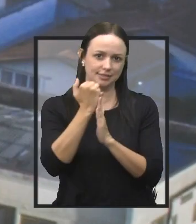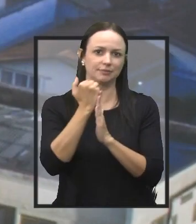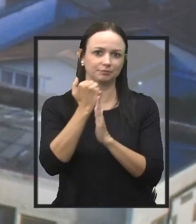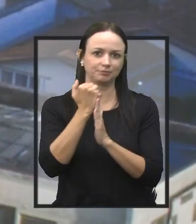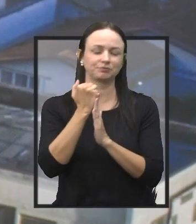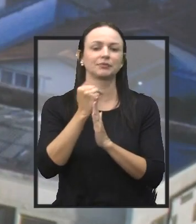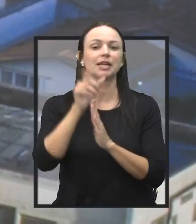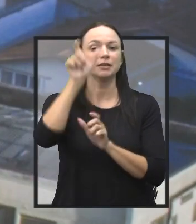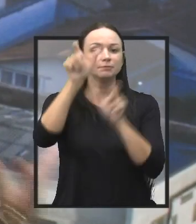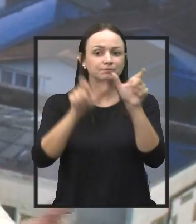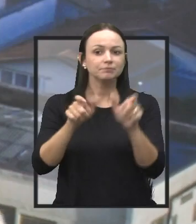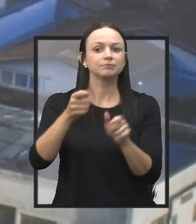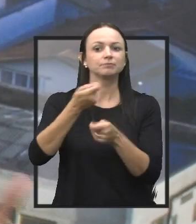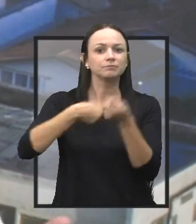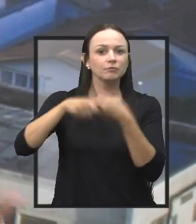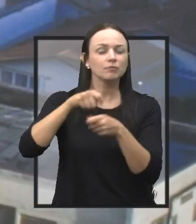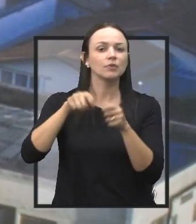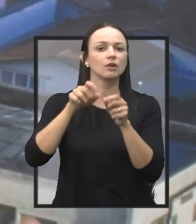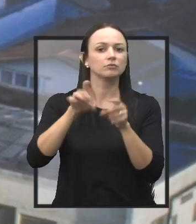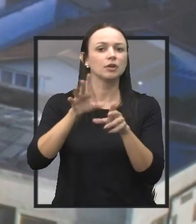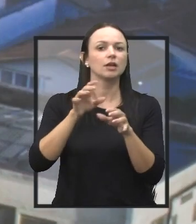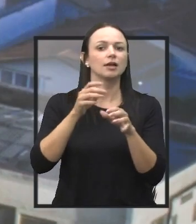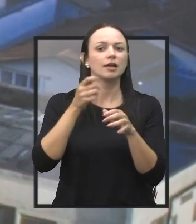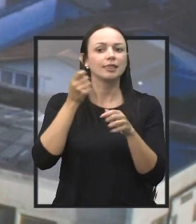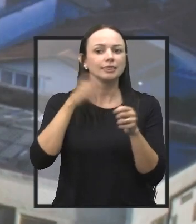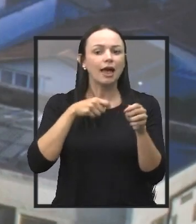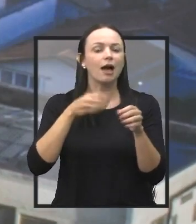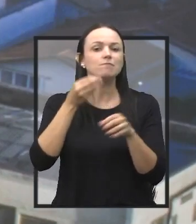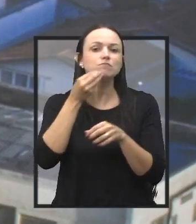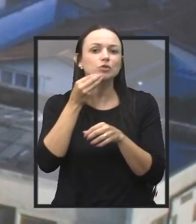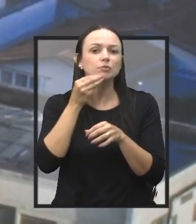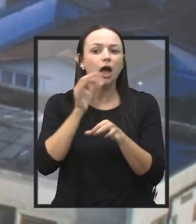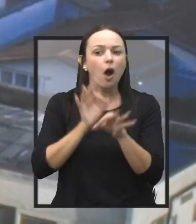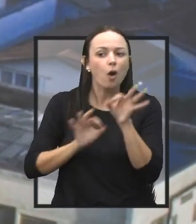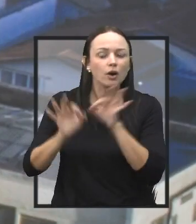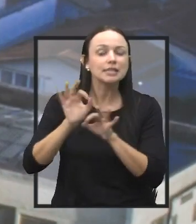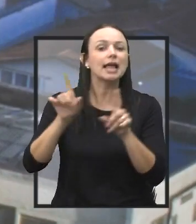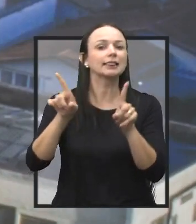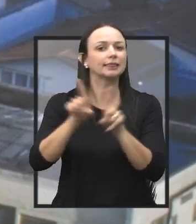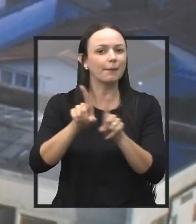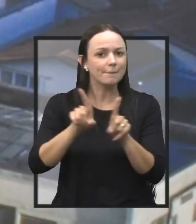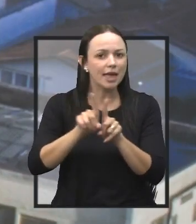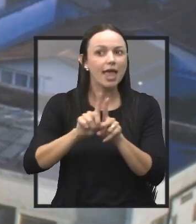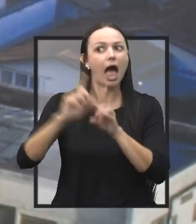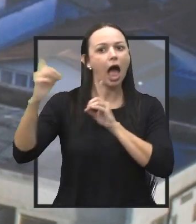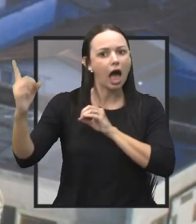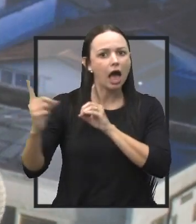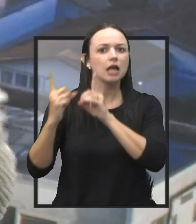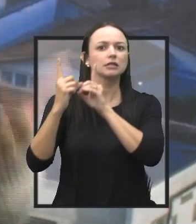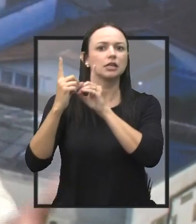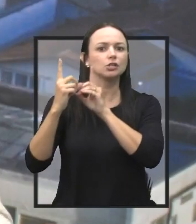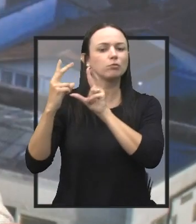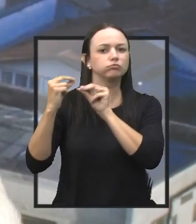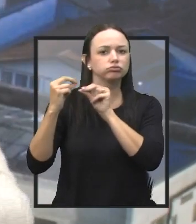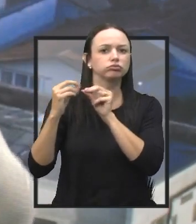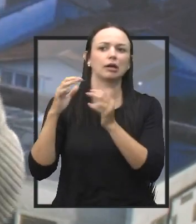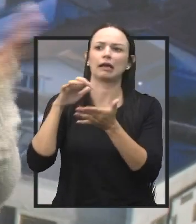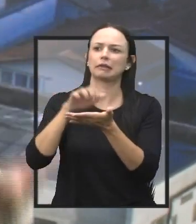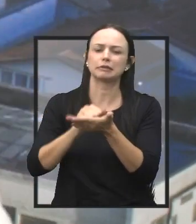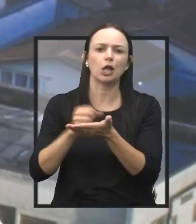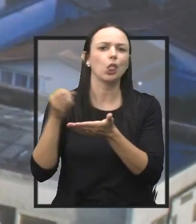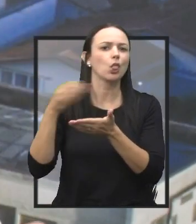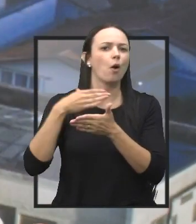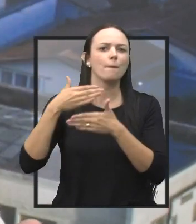tenham essa possibilidade de se reorganizarem e que sejam atendidos e encaminhados para um recadastramento, para um